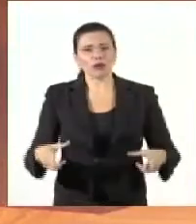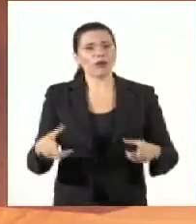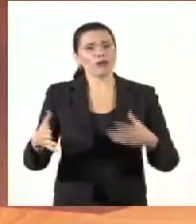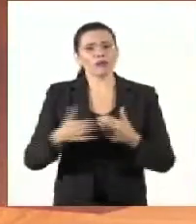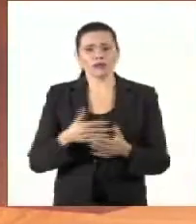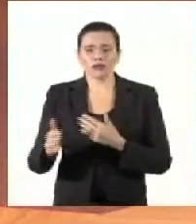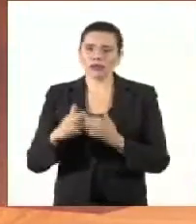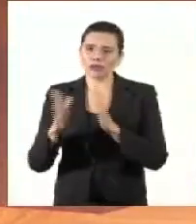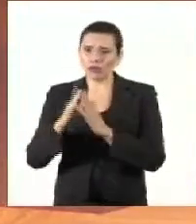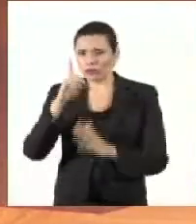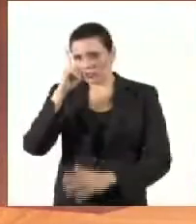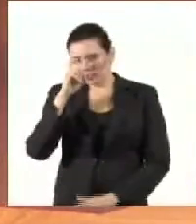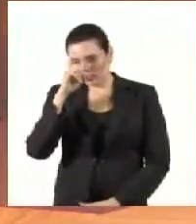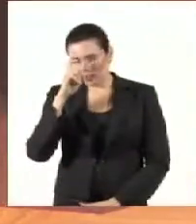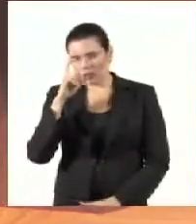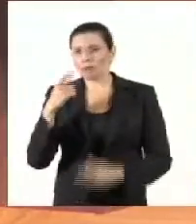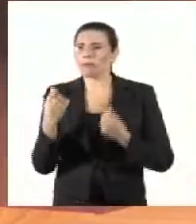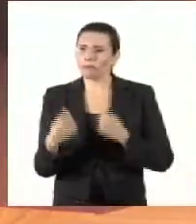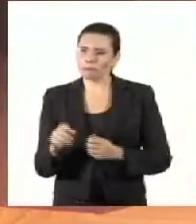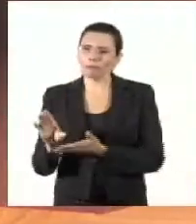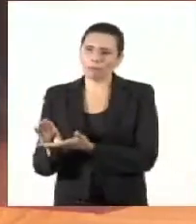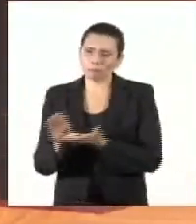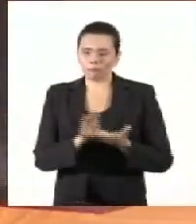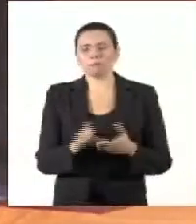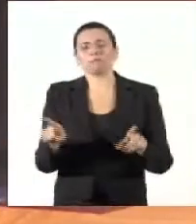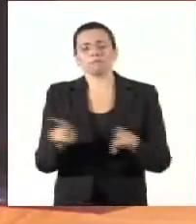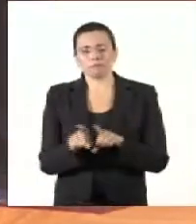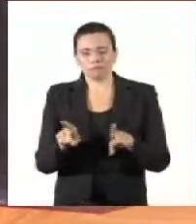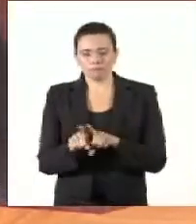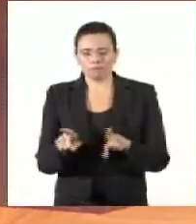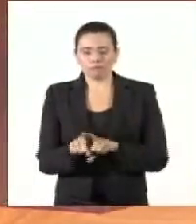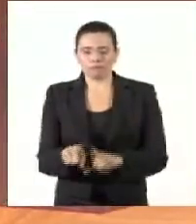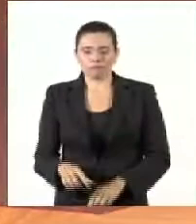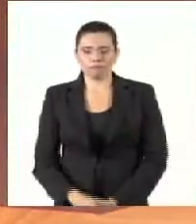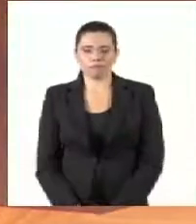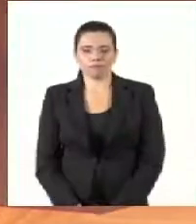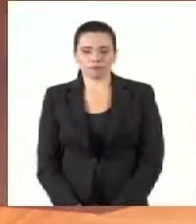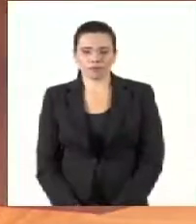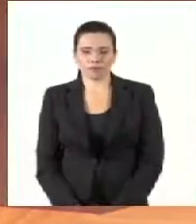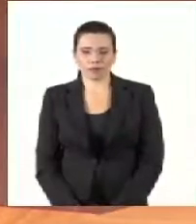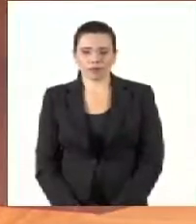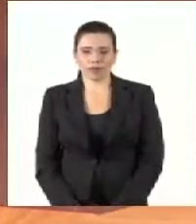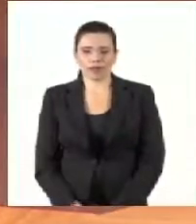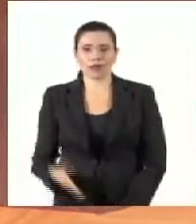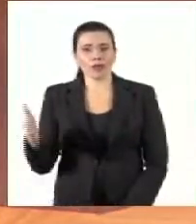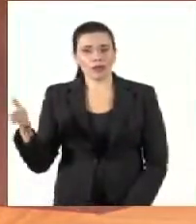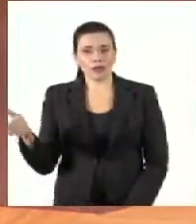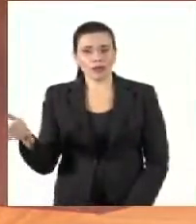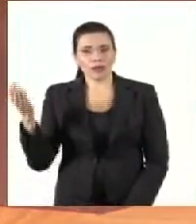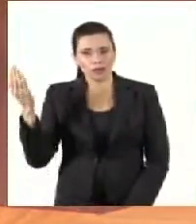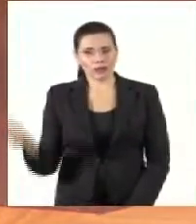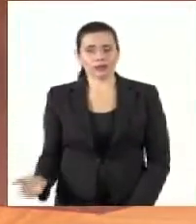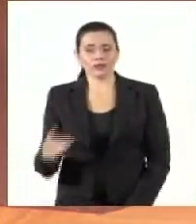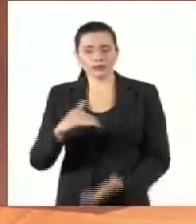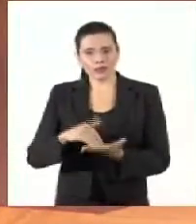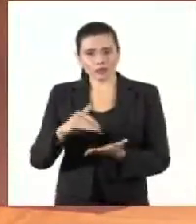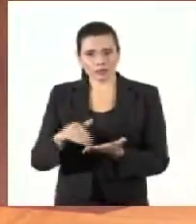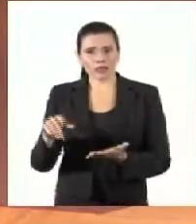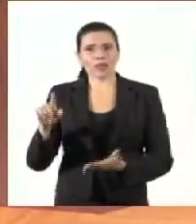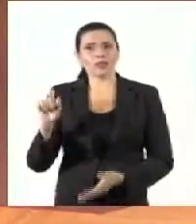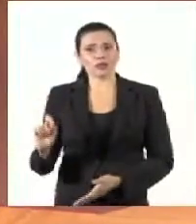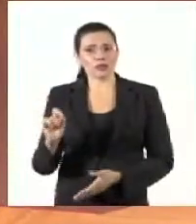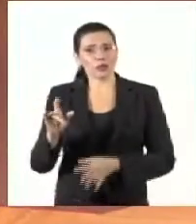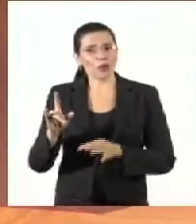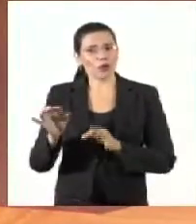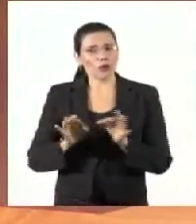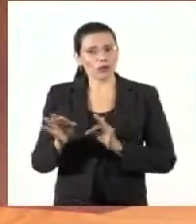20 leitos. Aí redefiniu os valores, ele mesmo, na portaria que ele editou, que ele